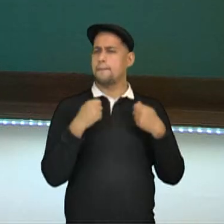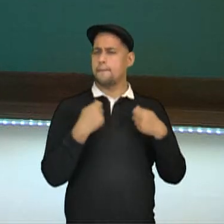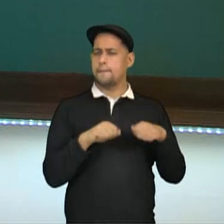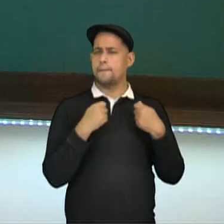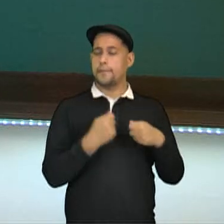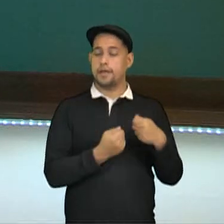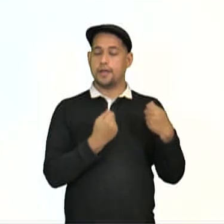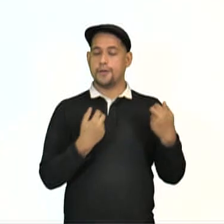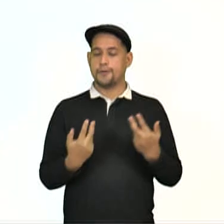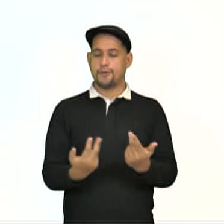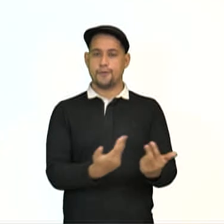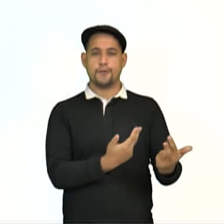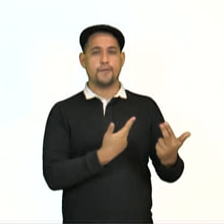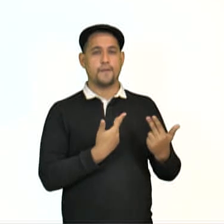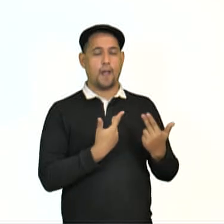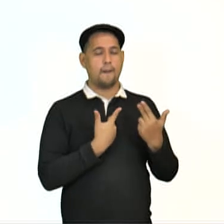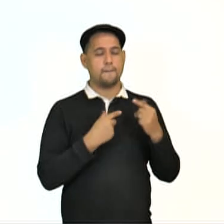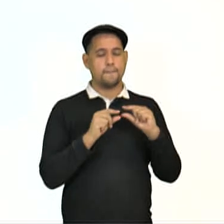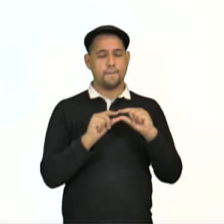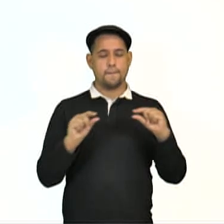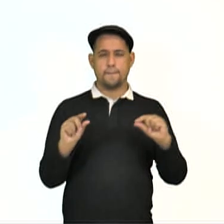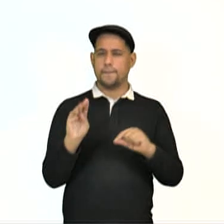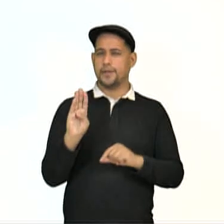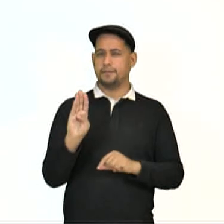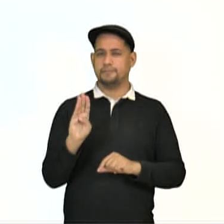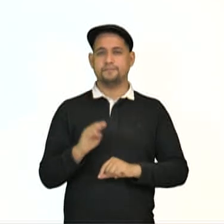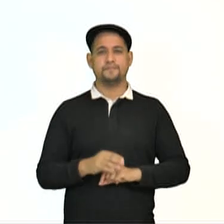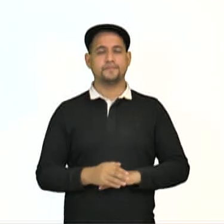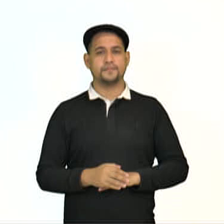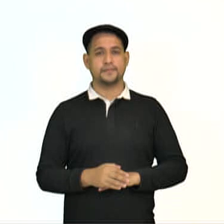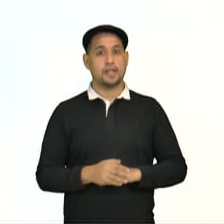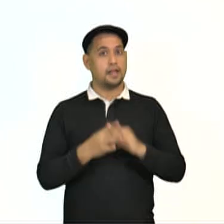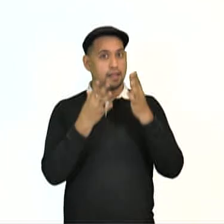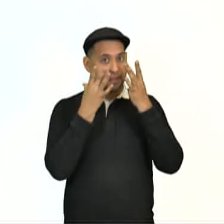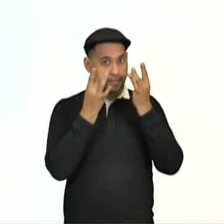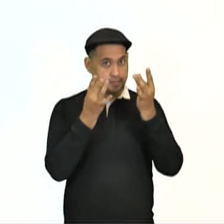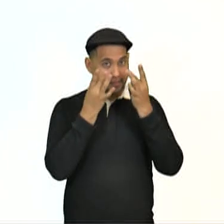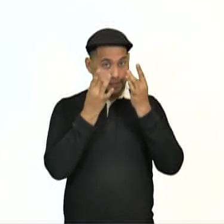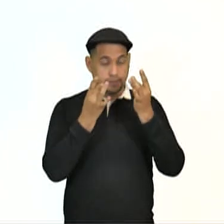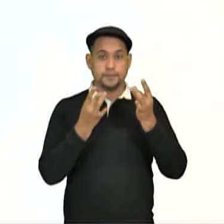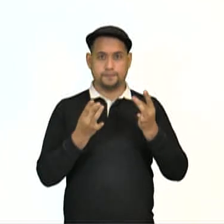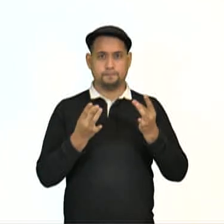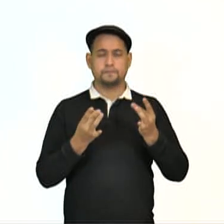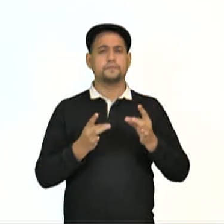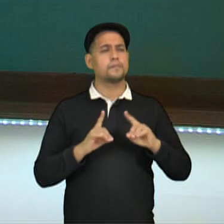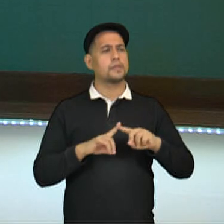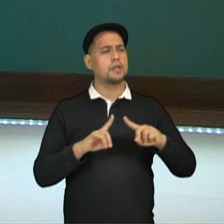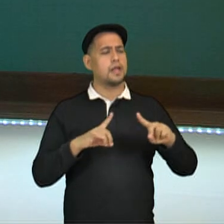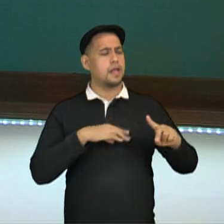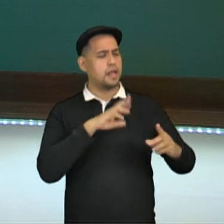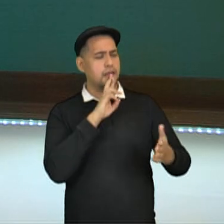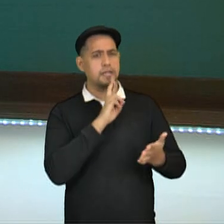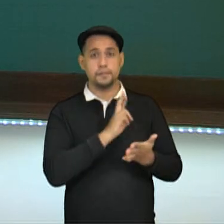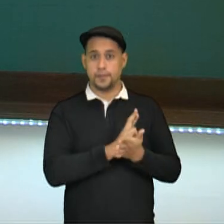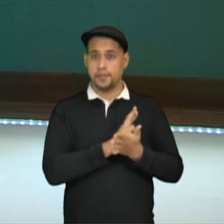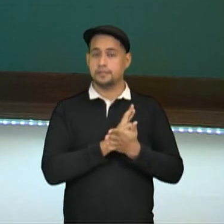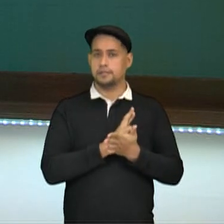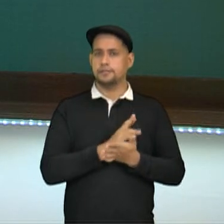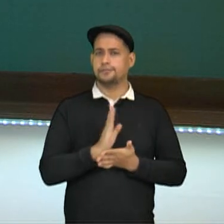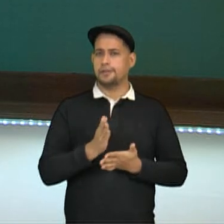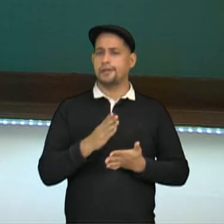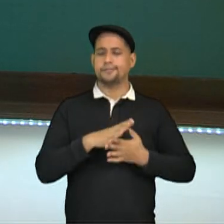igual à minha linha de B. Presta atenção. Aí, o meu resultado